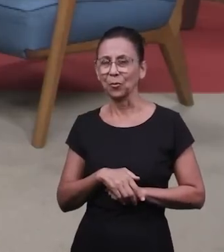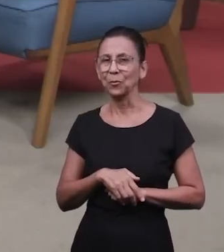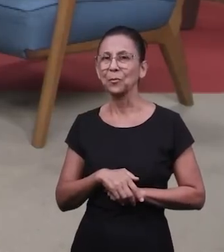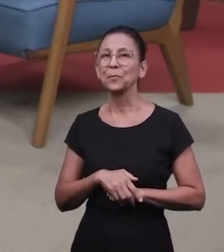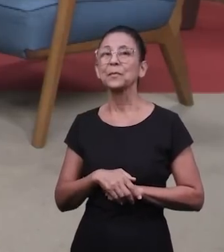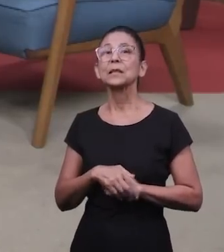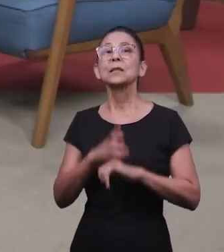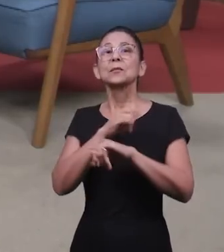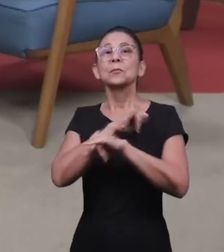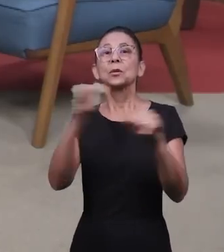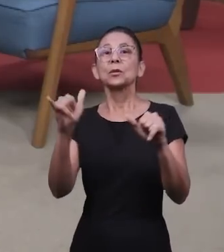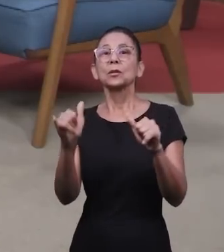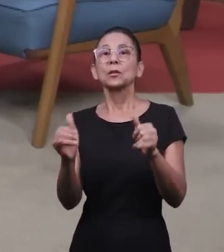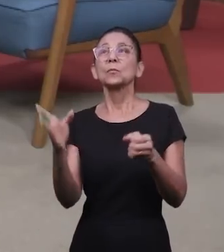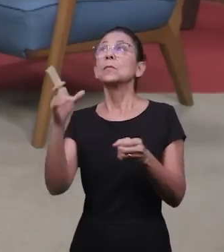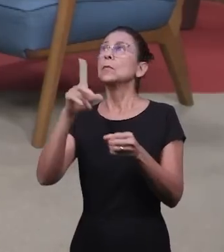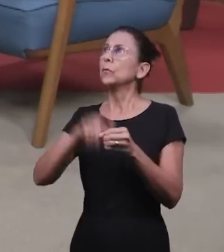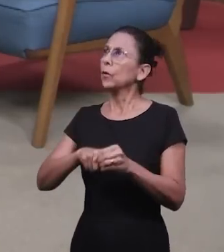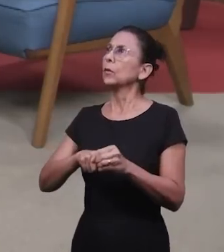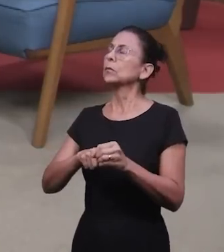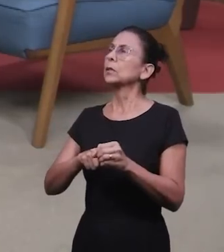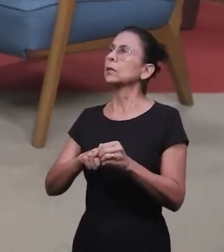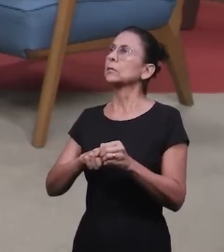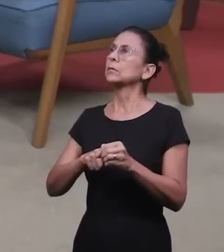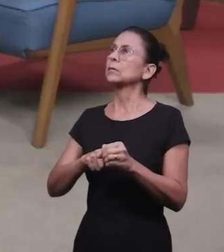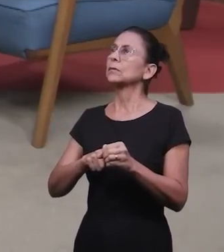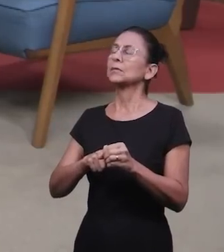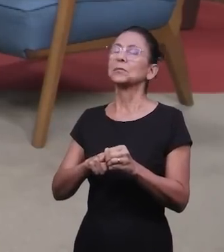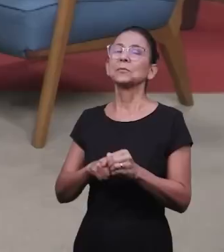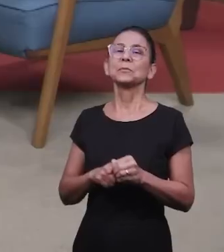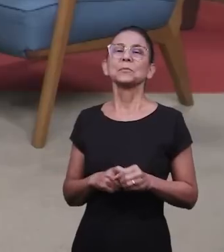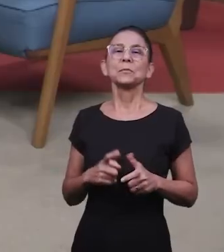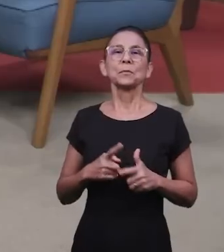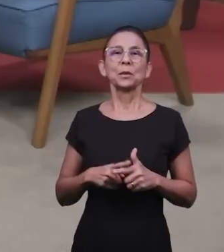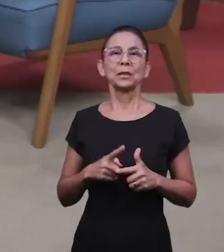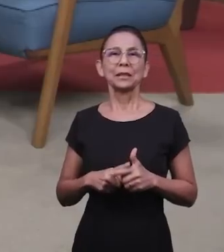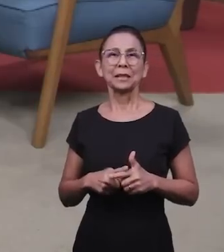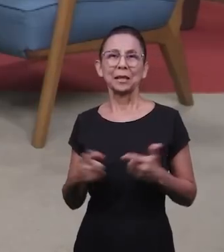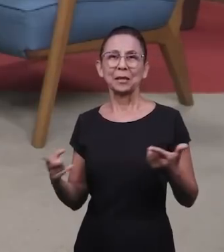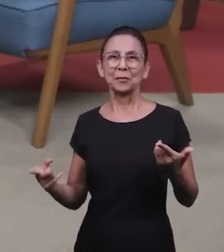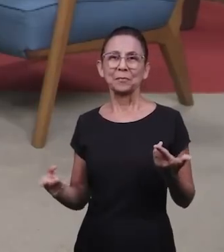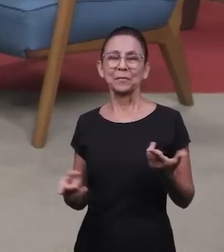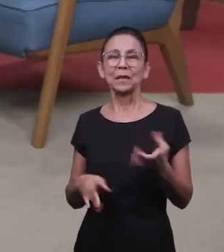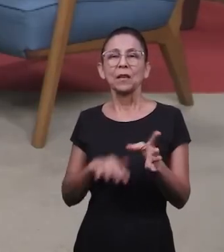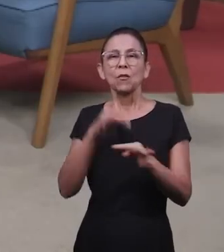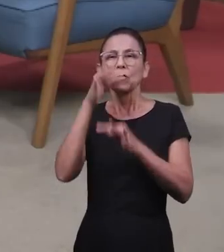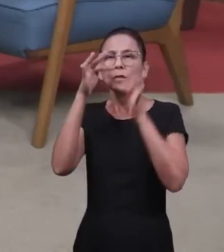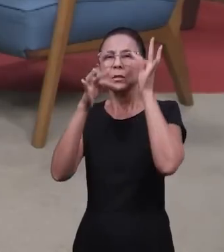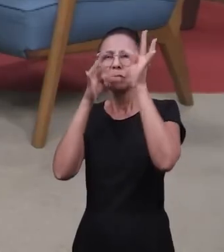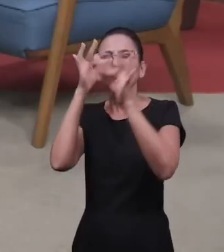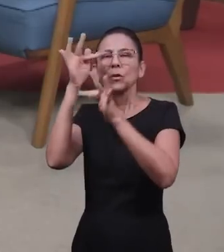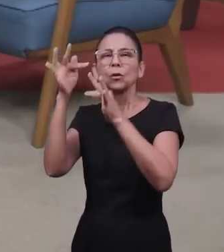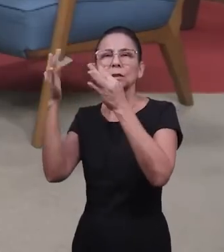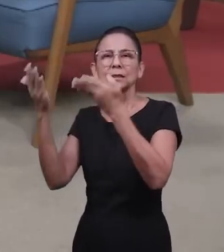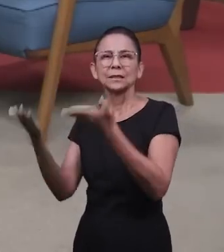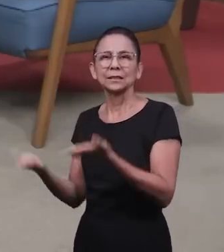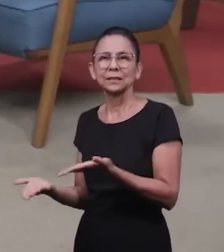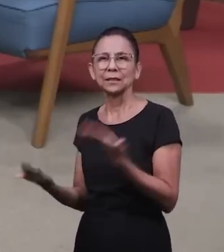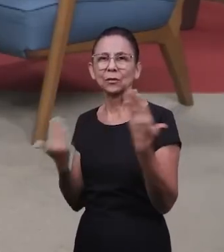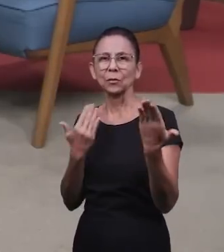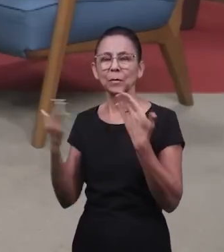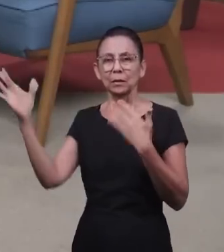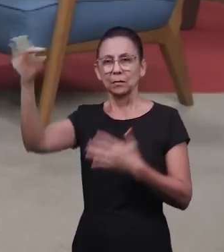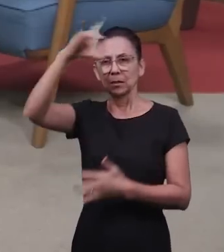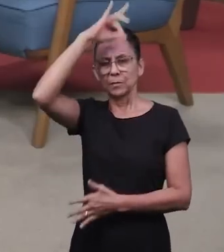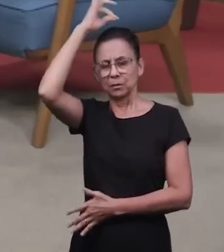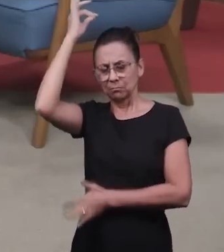e está proclamando, o vem, anunciando. Por quê? Porque ela está cheia de flores. O mundo na